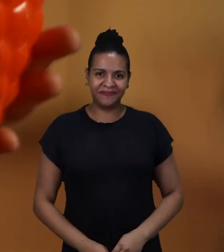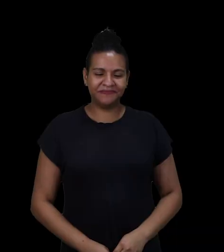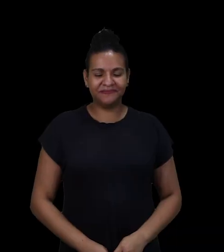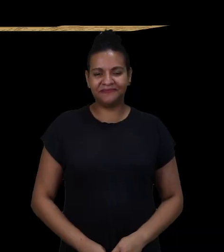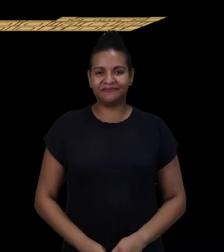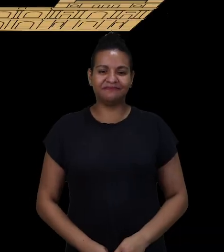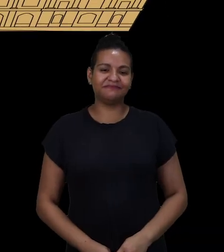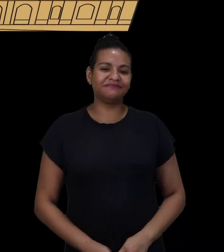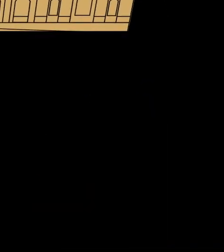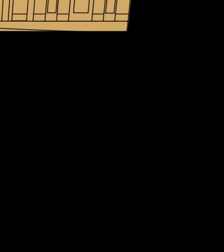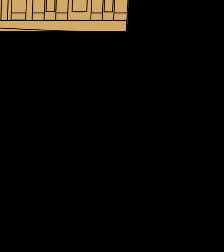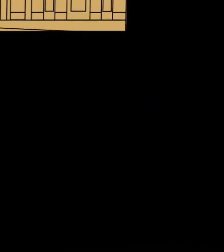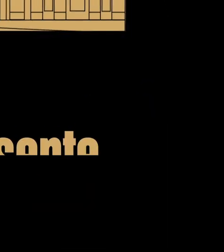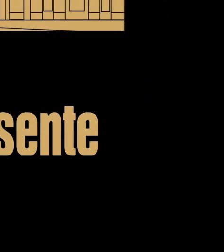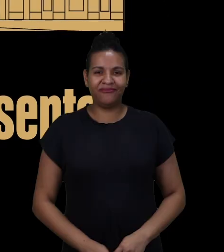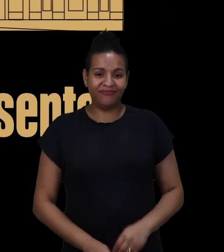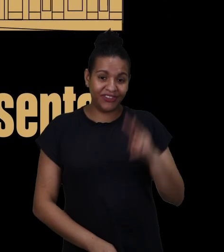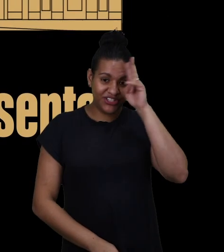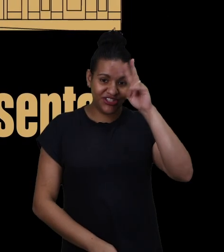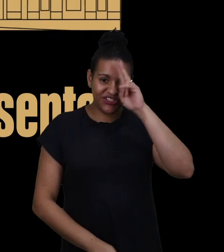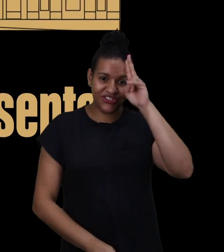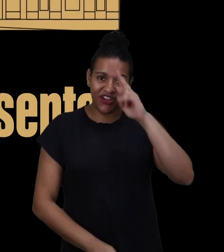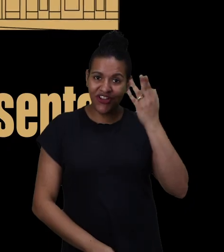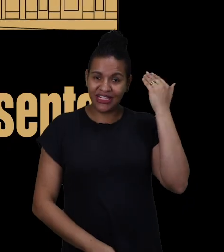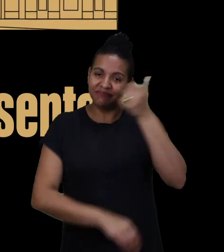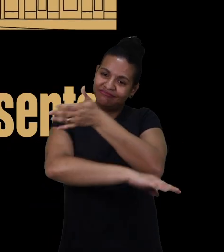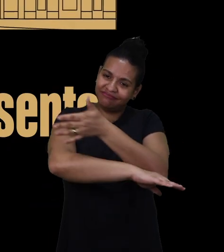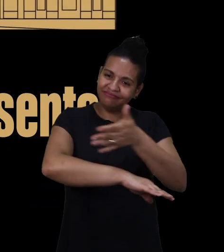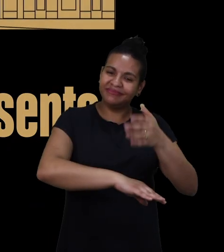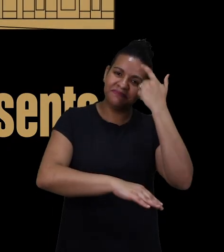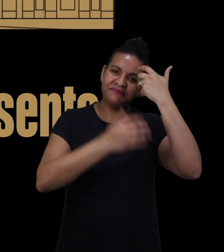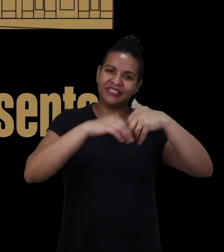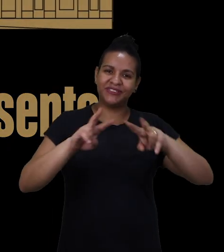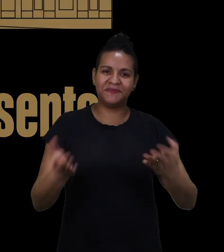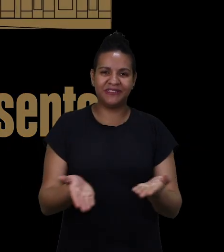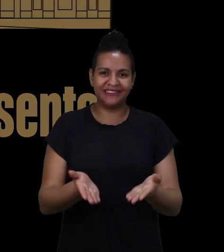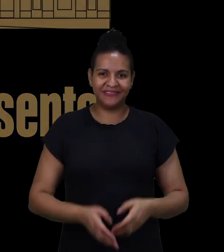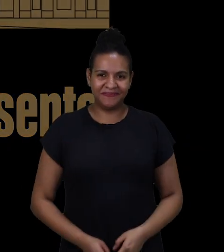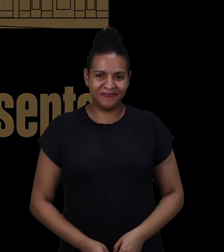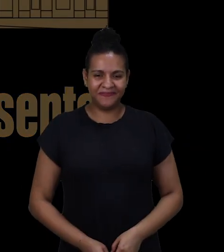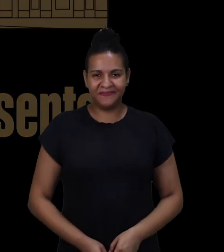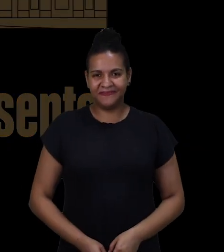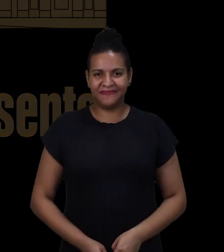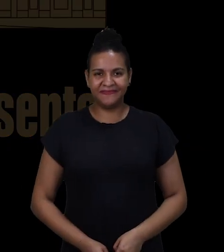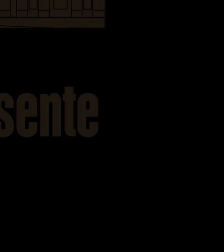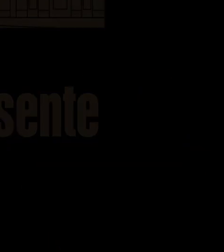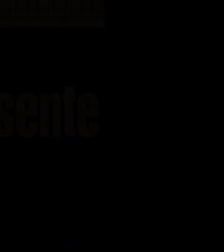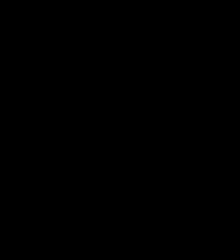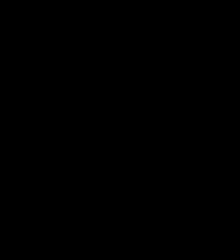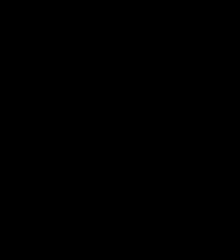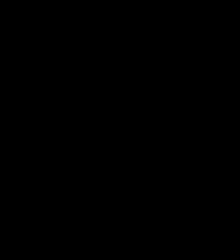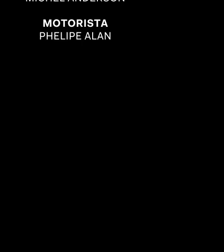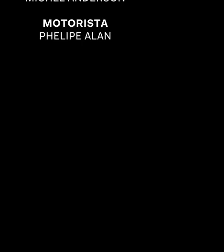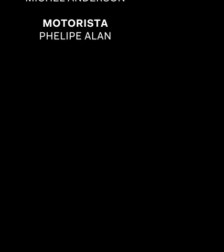de abacaxi. Um desenho bege da fachada do museu se ergue. Abaixo dele, lê-se: Histórias para pensar o presente.